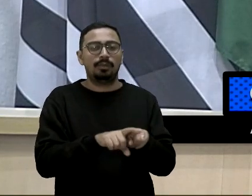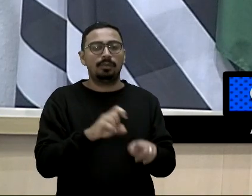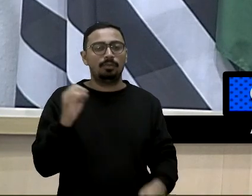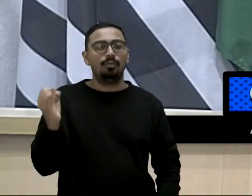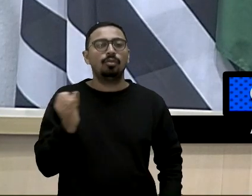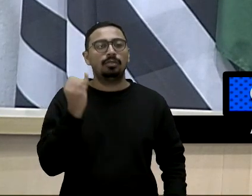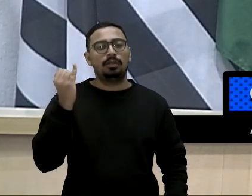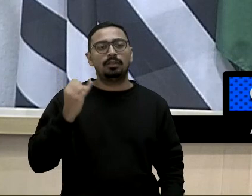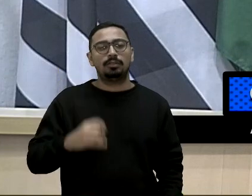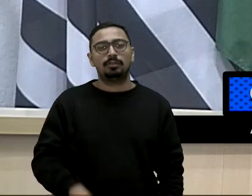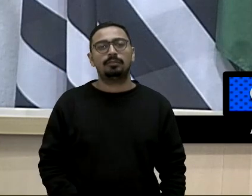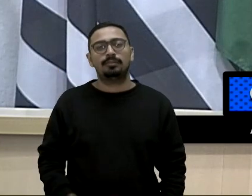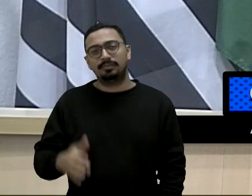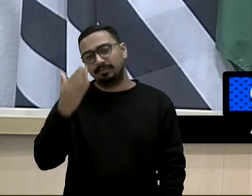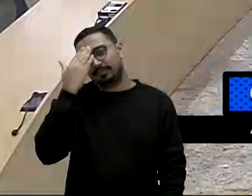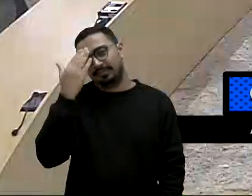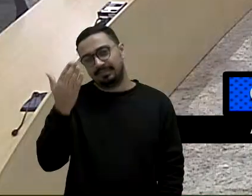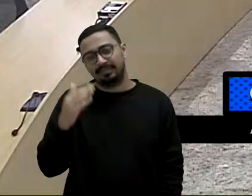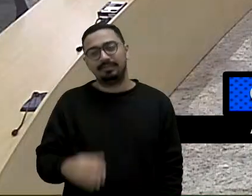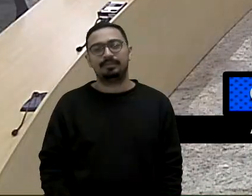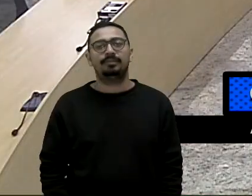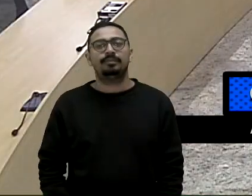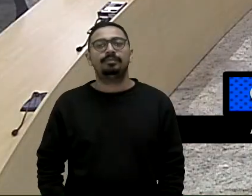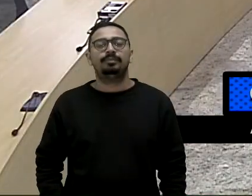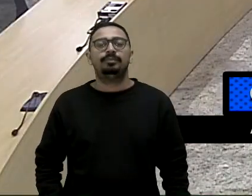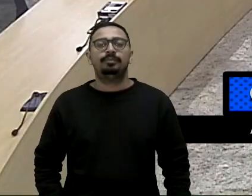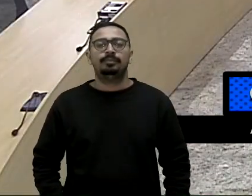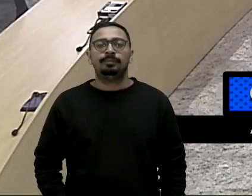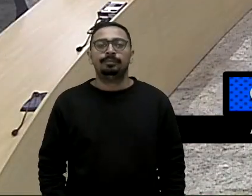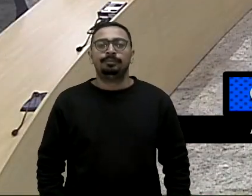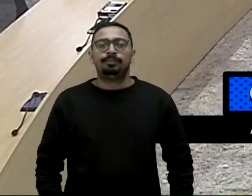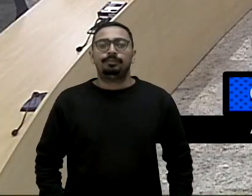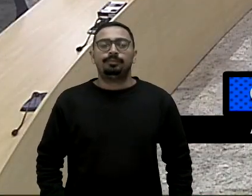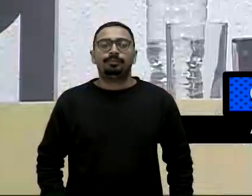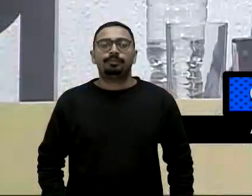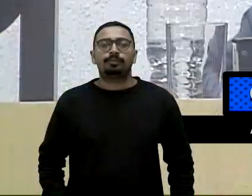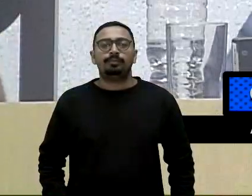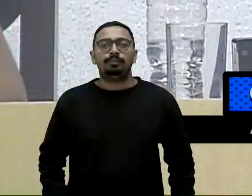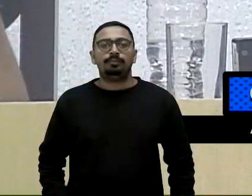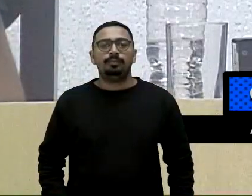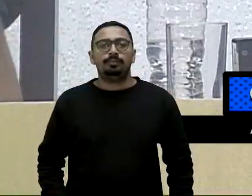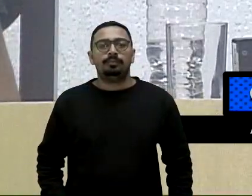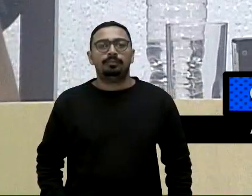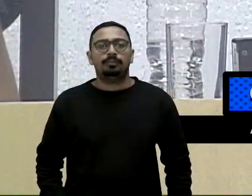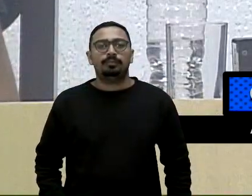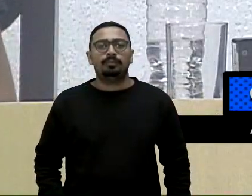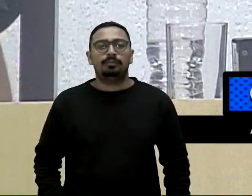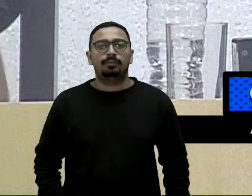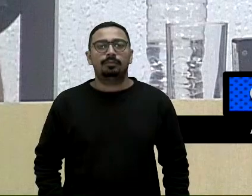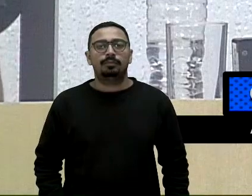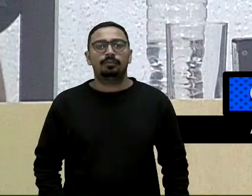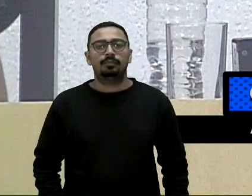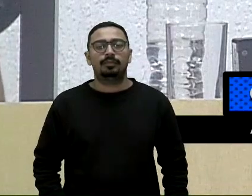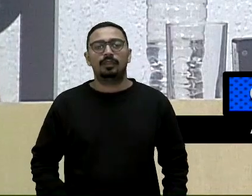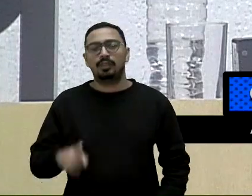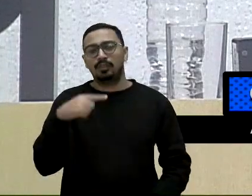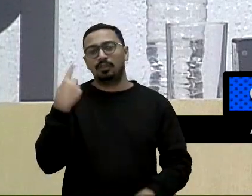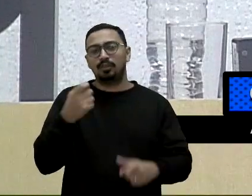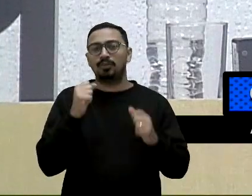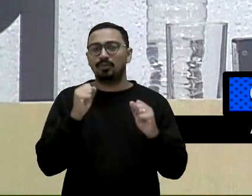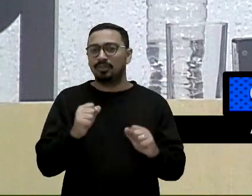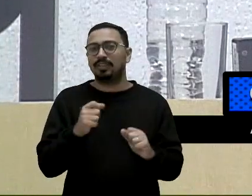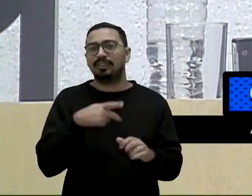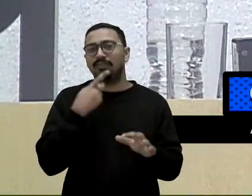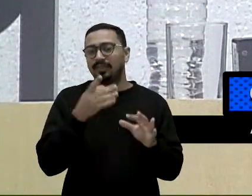importantíssimo. Obrigada. Obrigada. Eu que agradeço, doutora. A gente poderia te ouvir aqui por muito